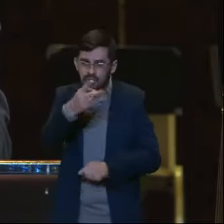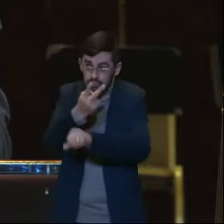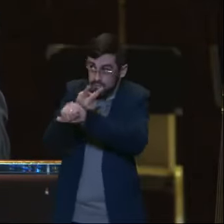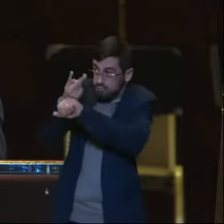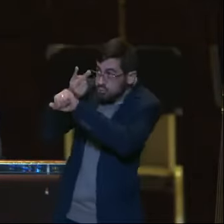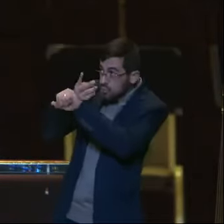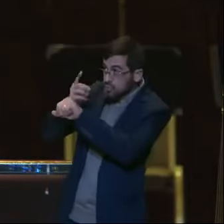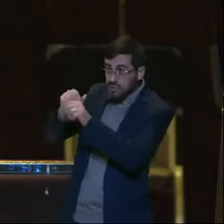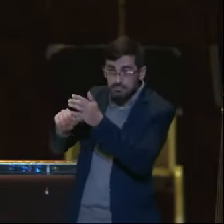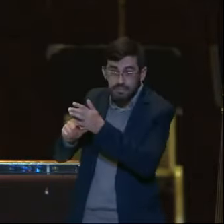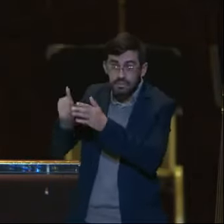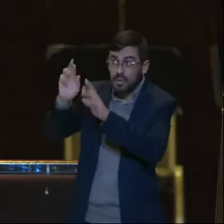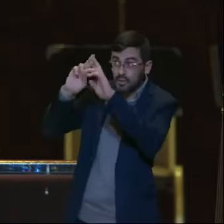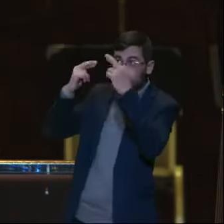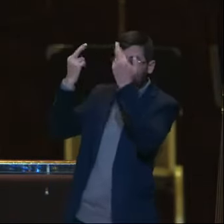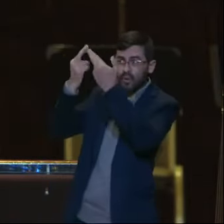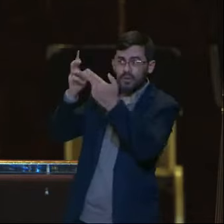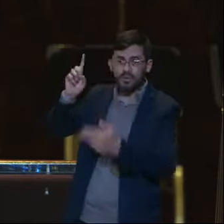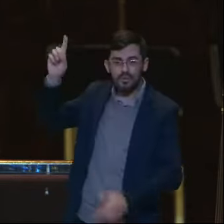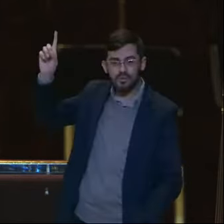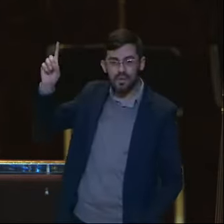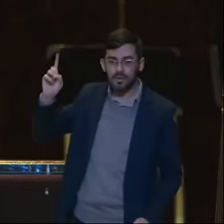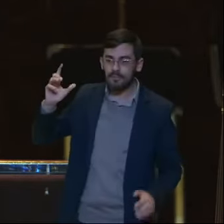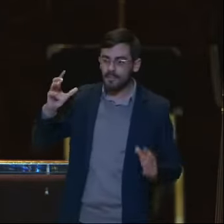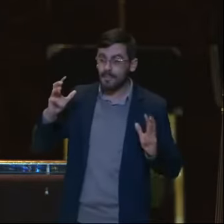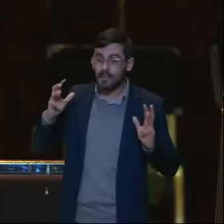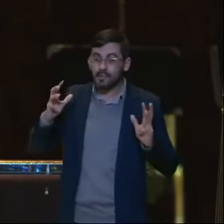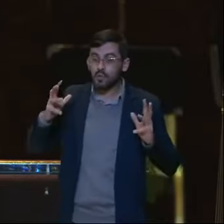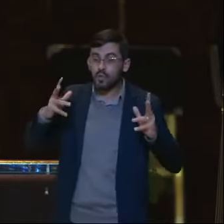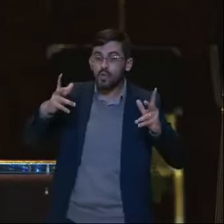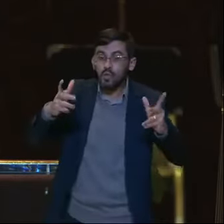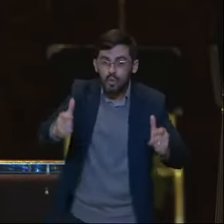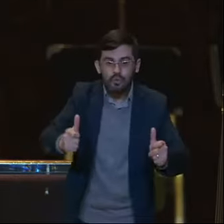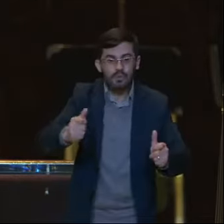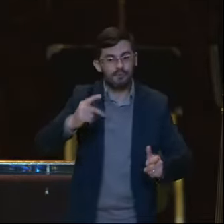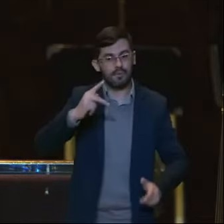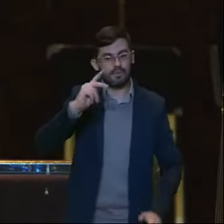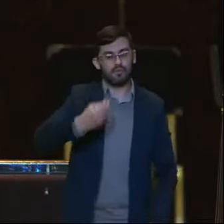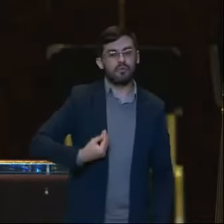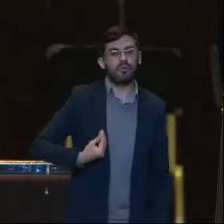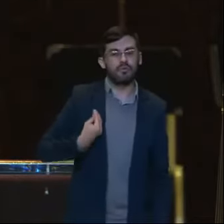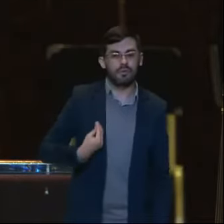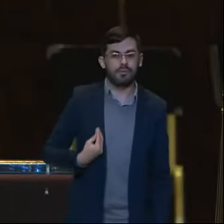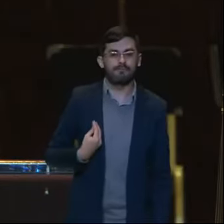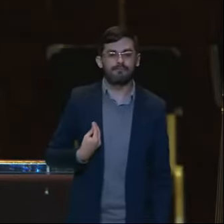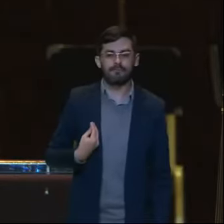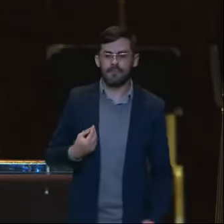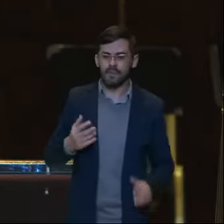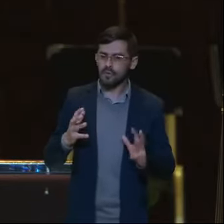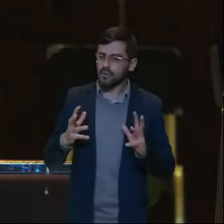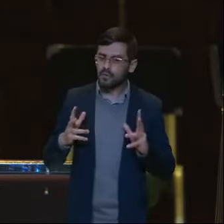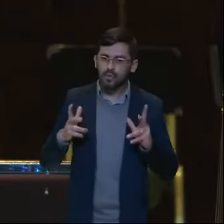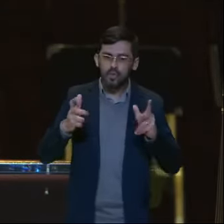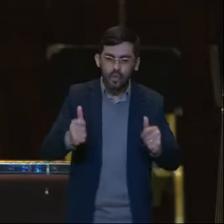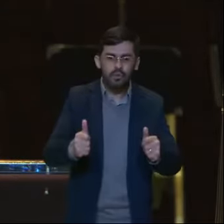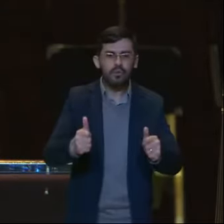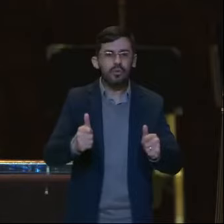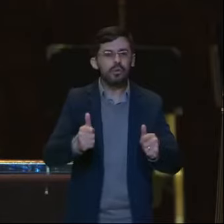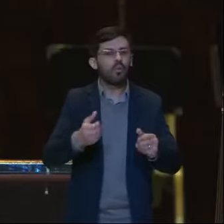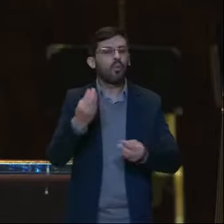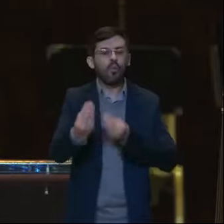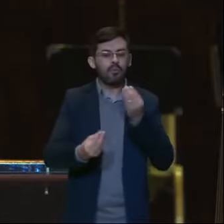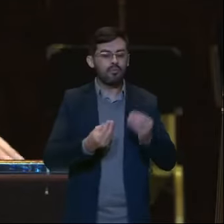vida, cada área da sua vida, você busque instaurar o reino de Deus por meio da sua forma